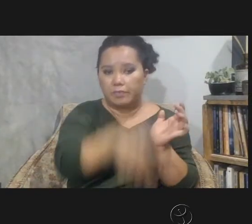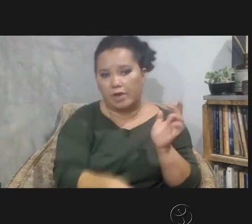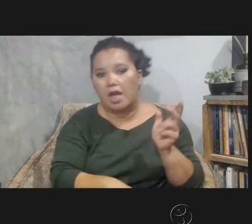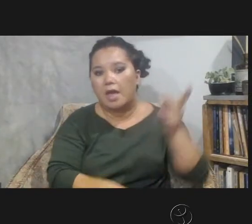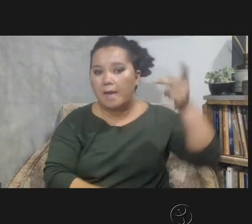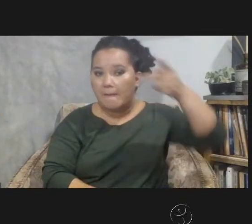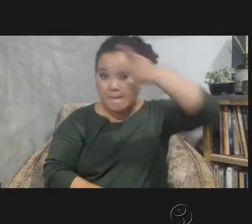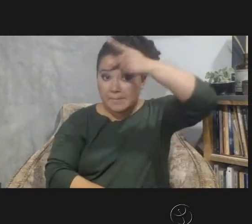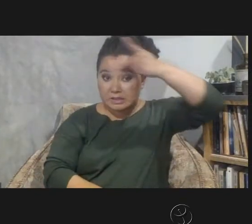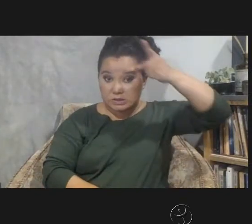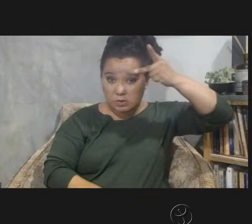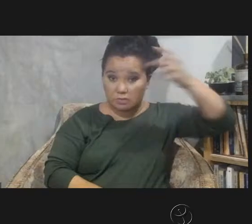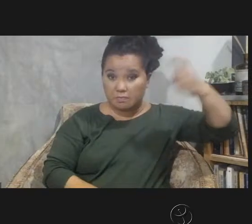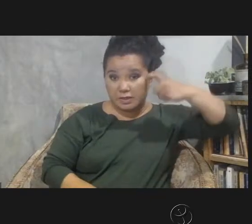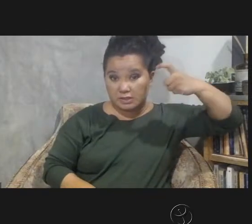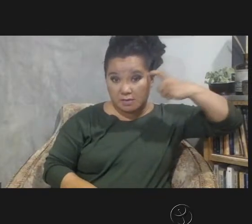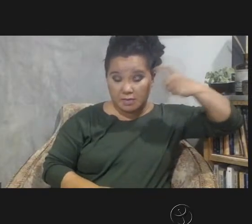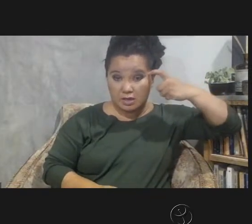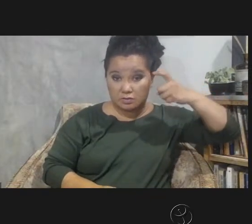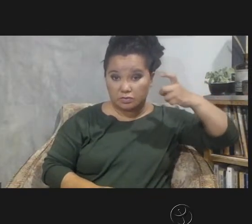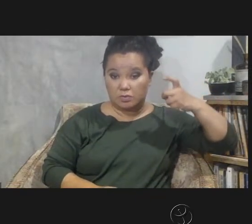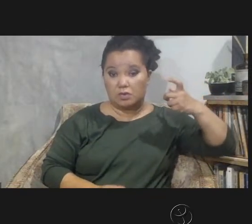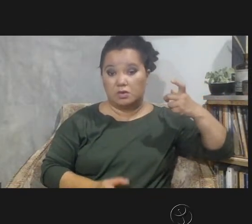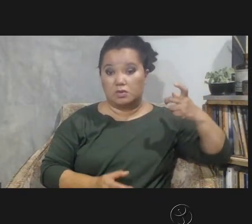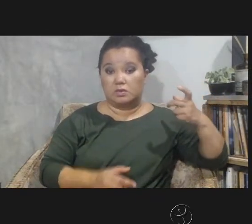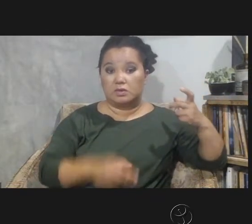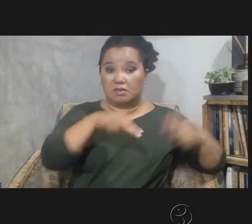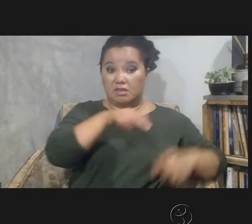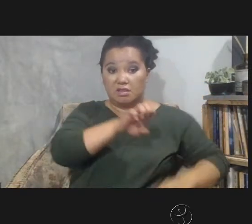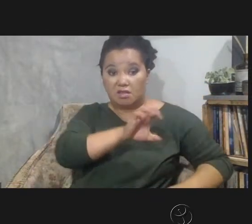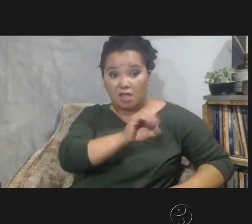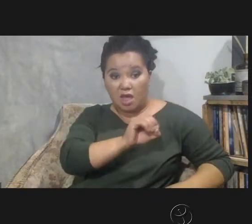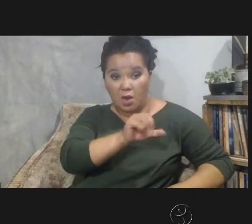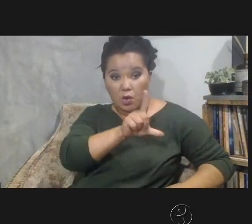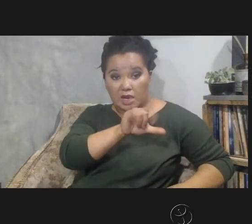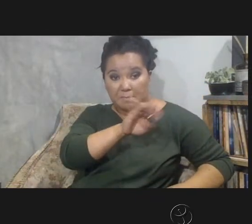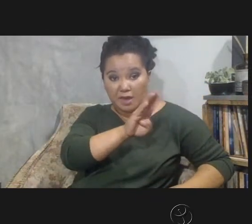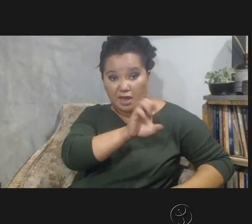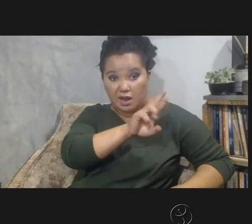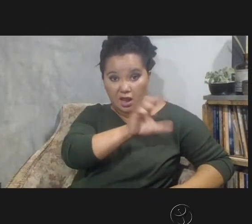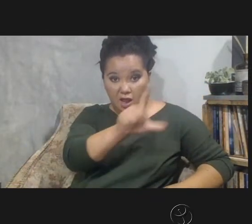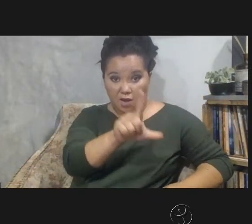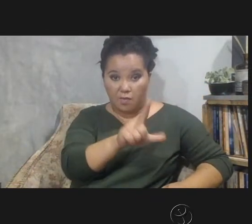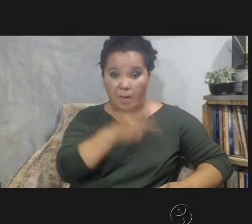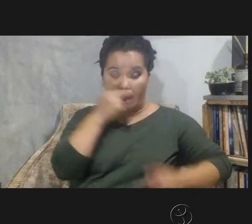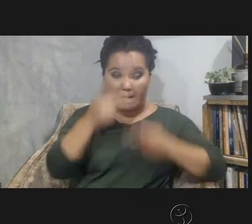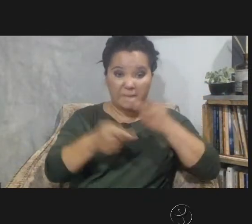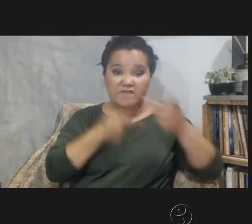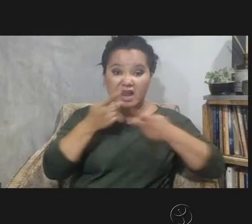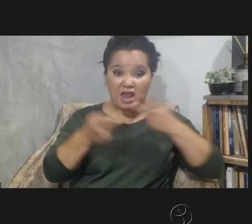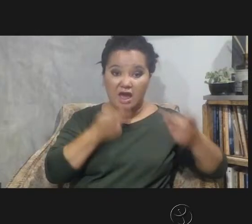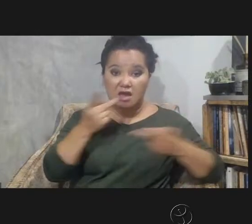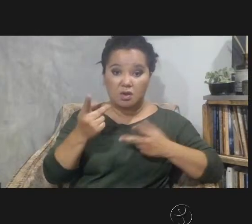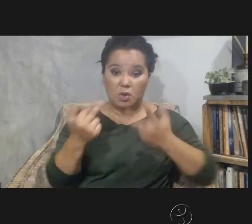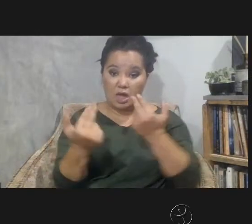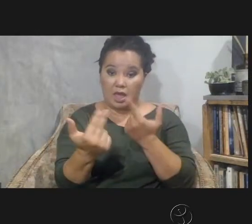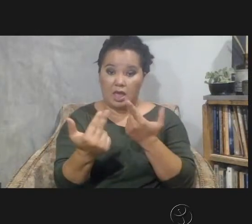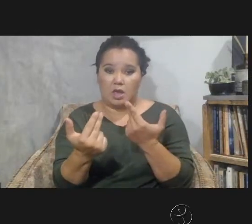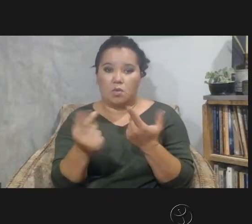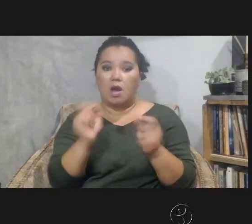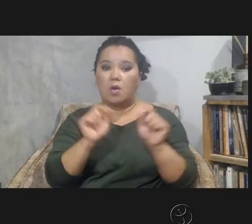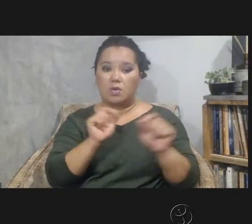isso como se fosse despejar água em uma vasilha, uma que vazava